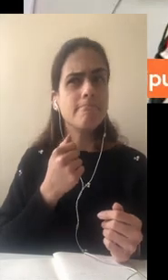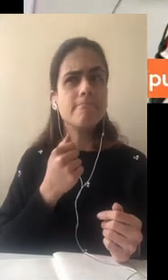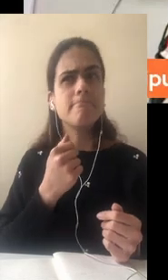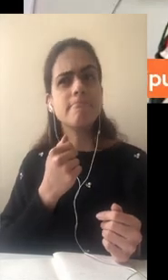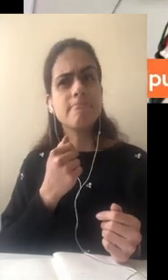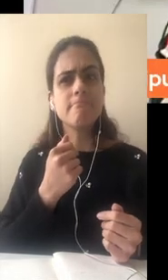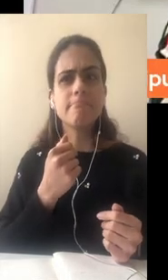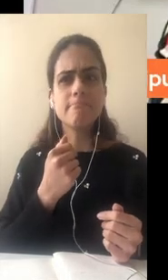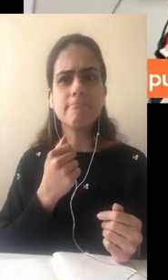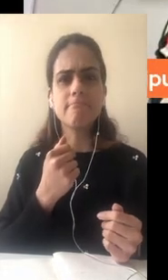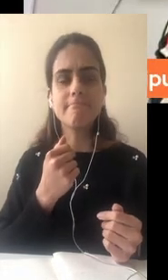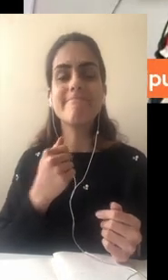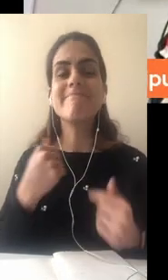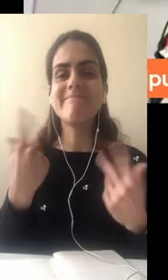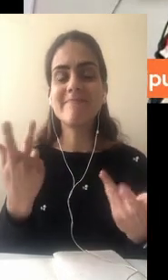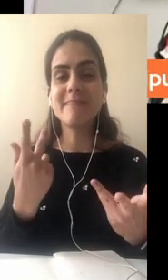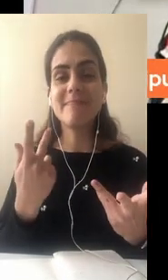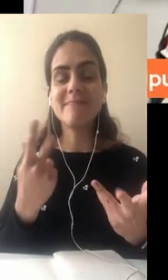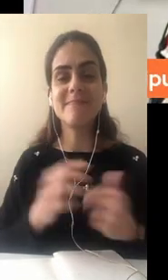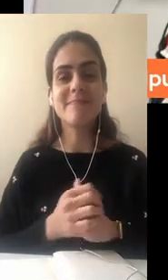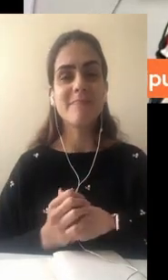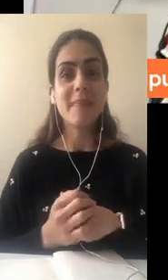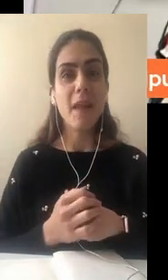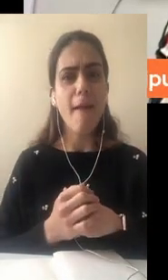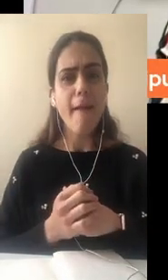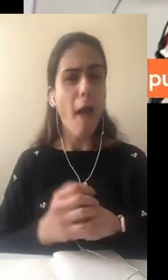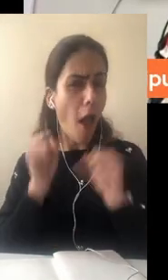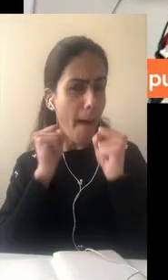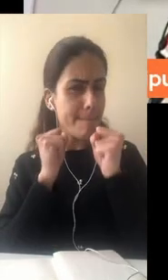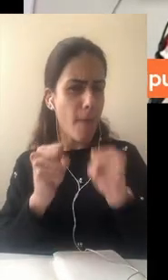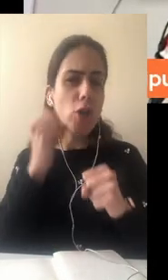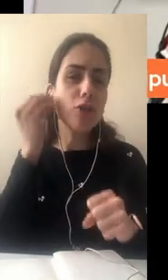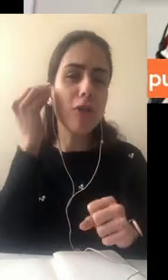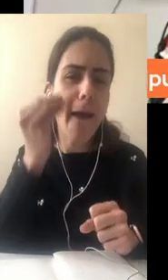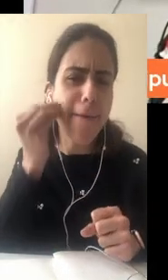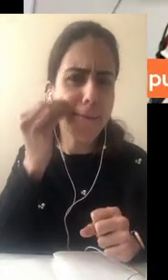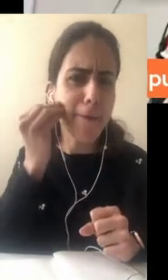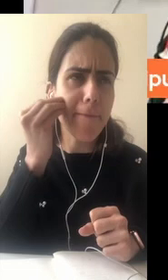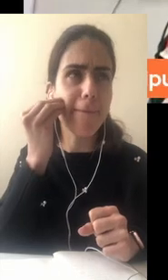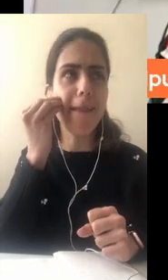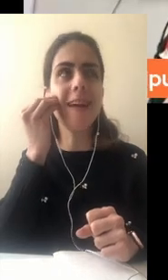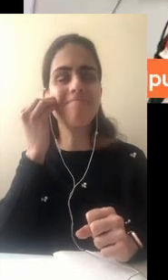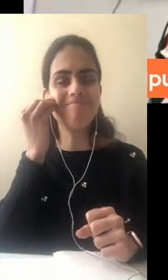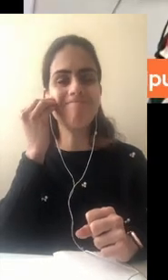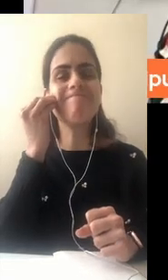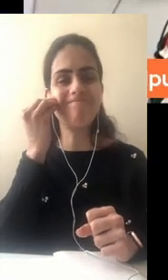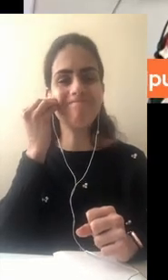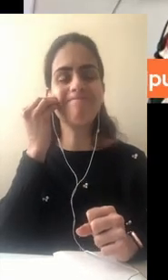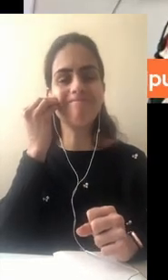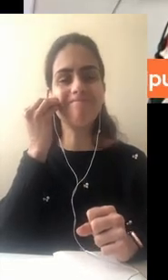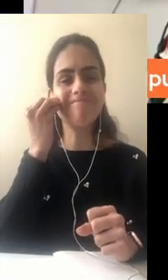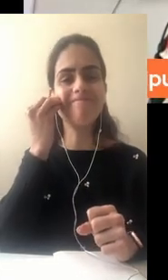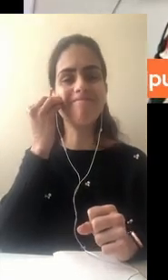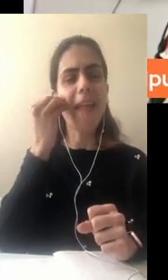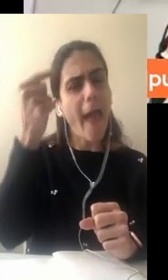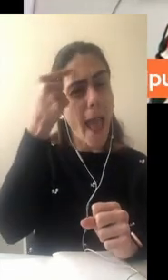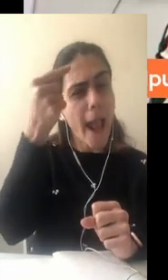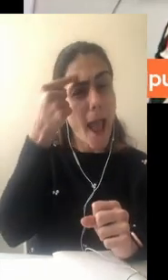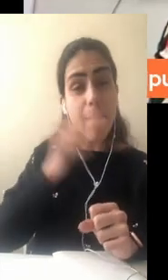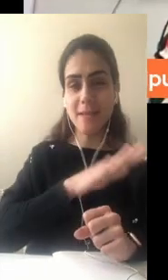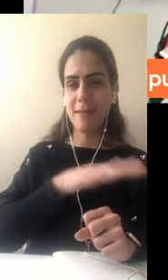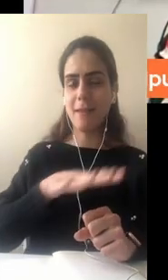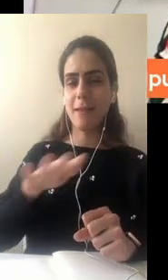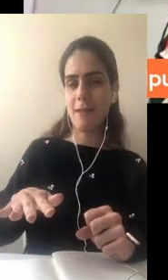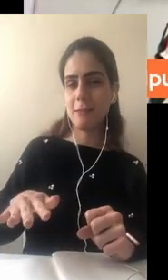posso testar esse pensamento de suicida, essa ideação suicida que passa na minha